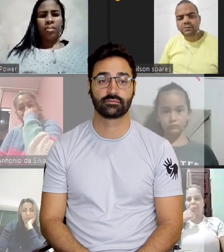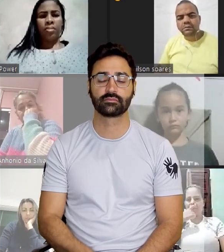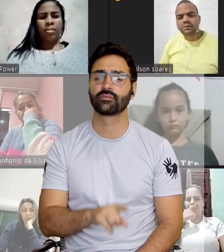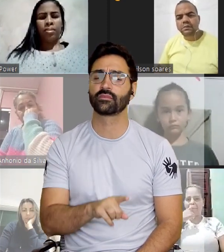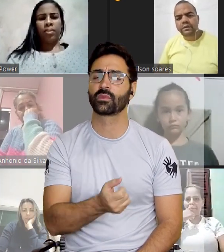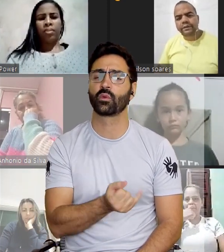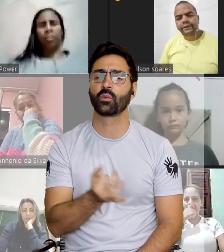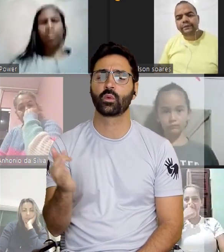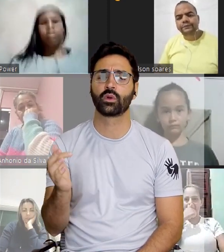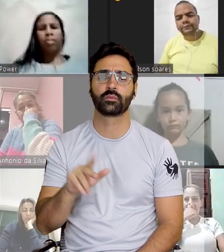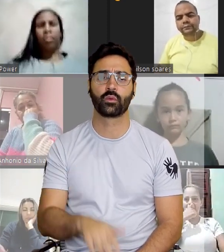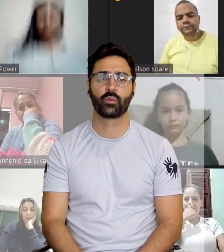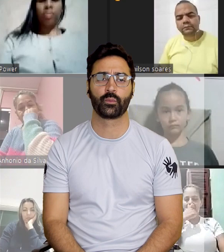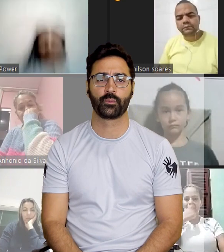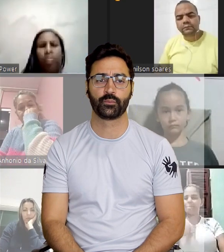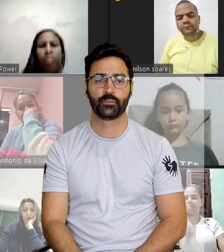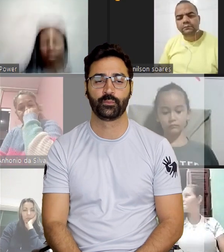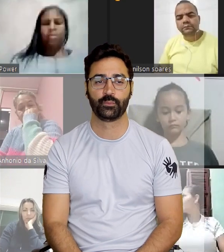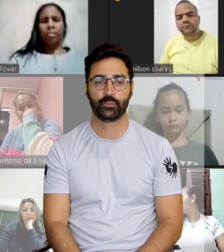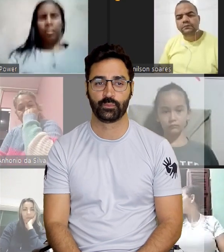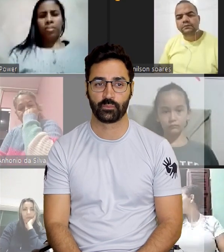tem?